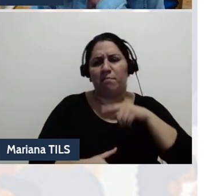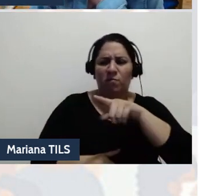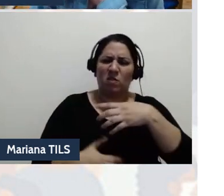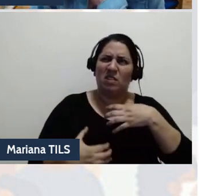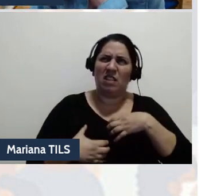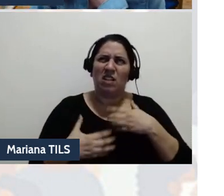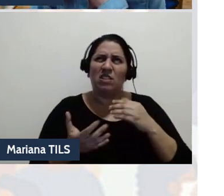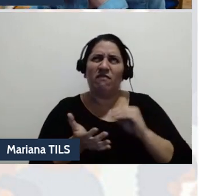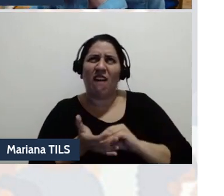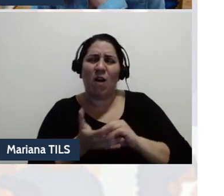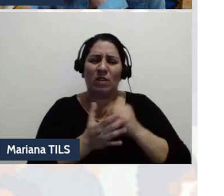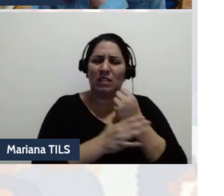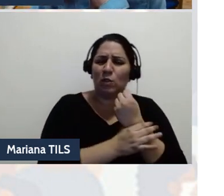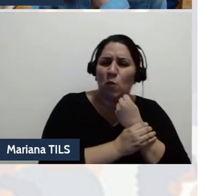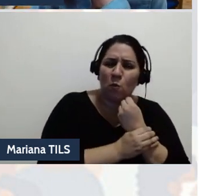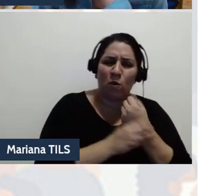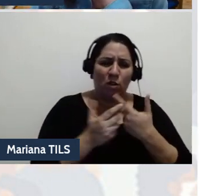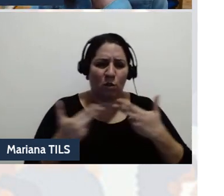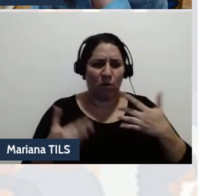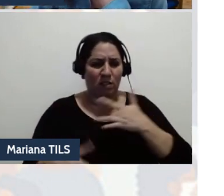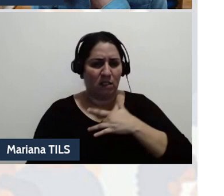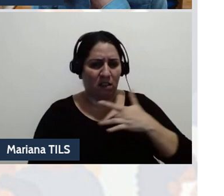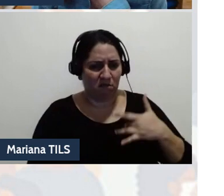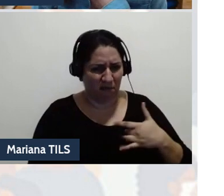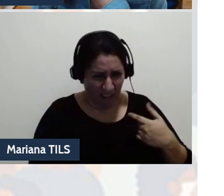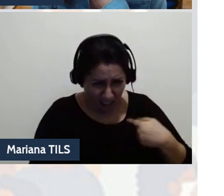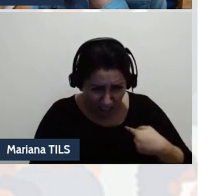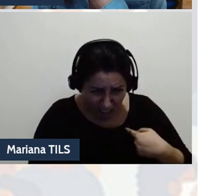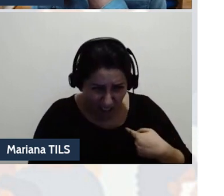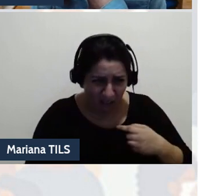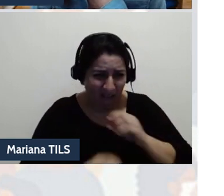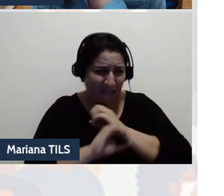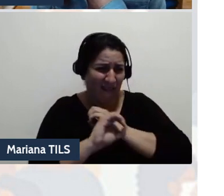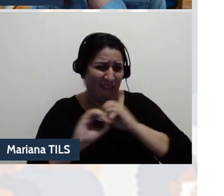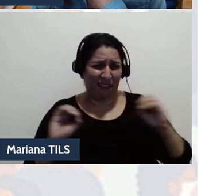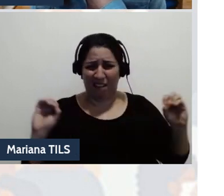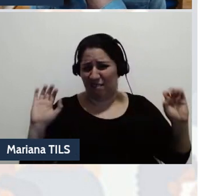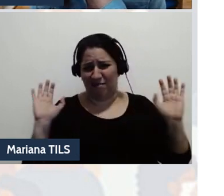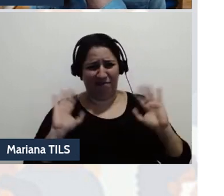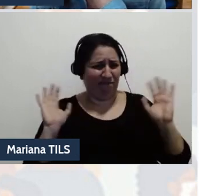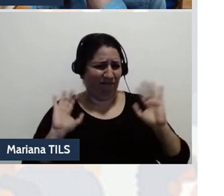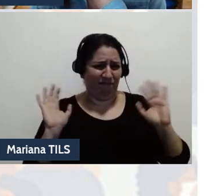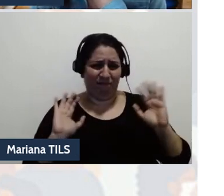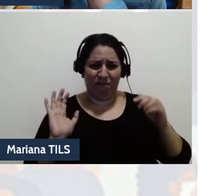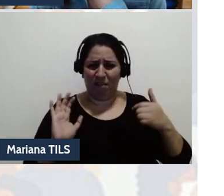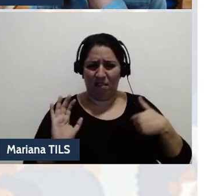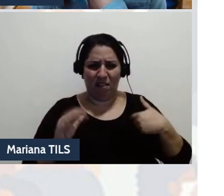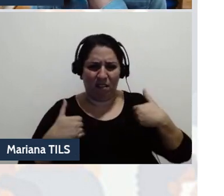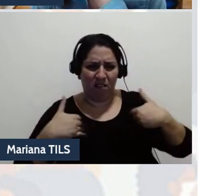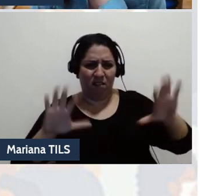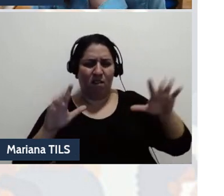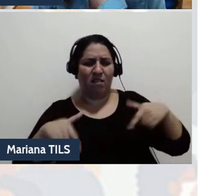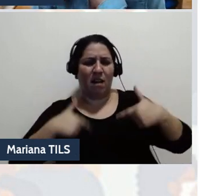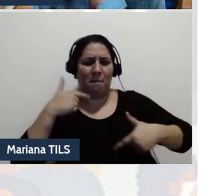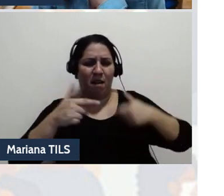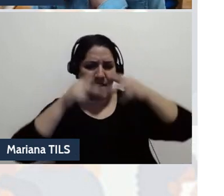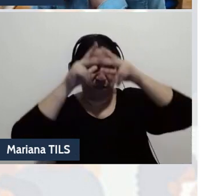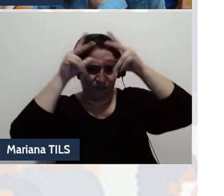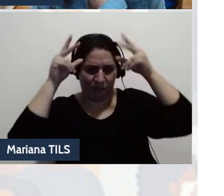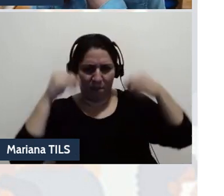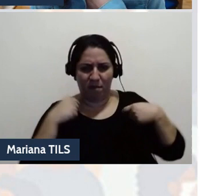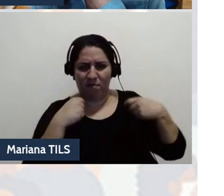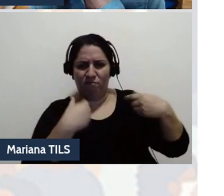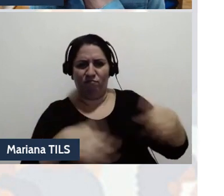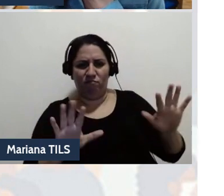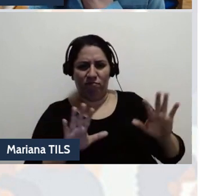sentia insegura, assim, em relação à saúde? Eu, nada. Eu entreguei o Corém, gata. Eu sou enfermeira.